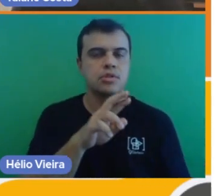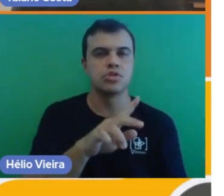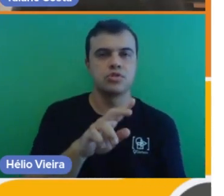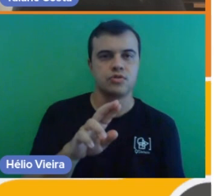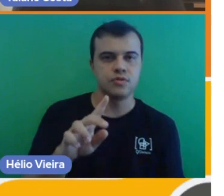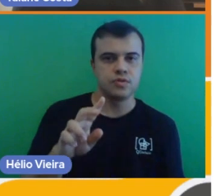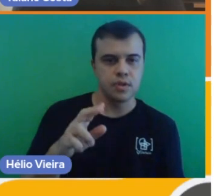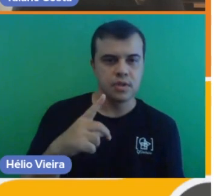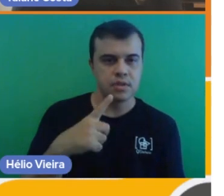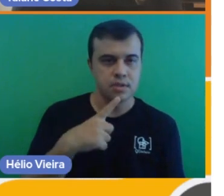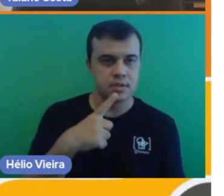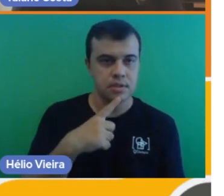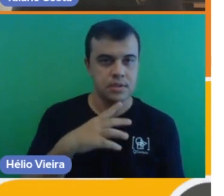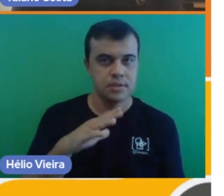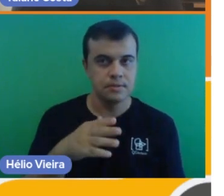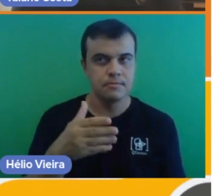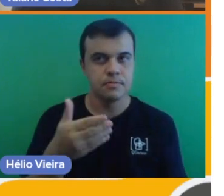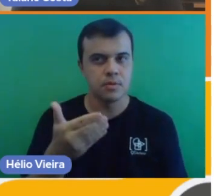gente